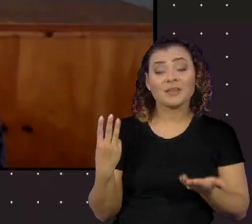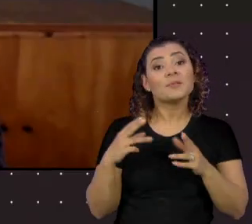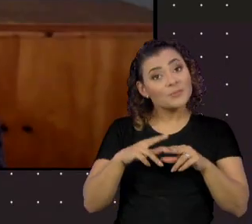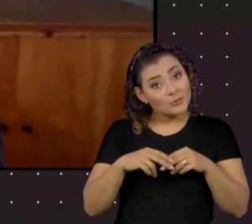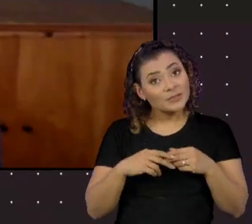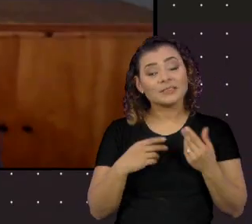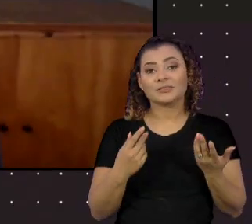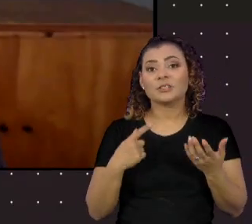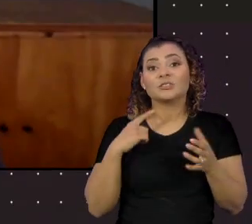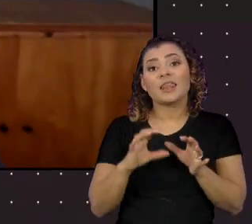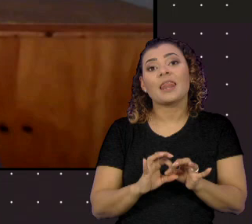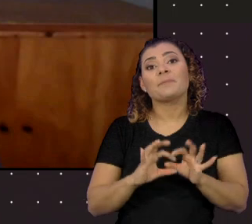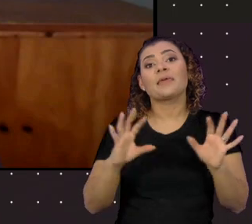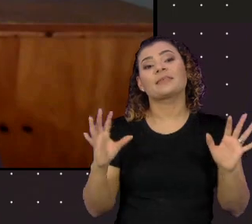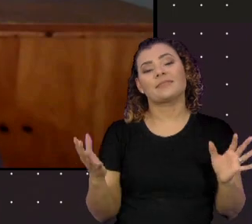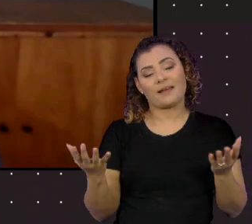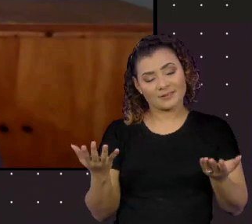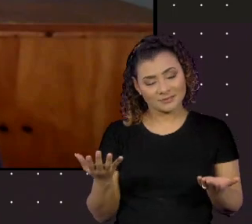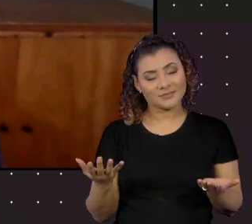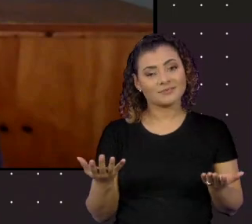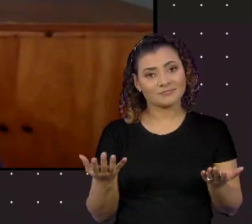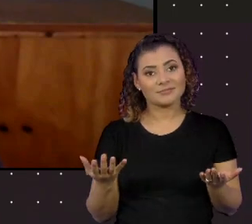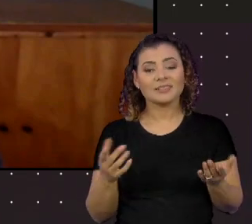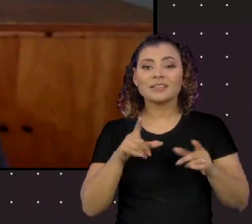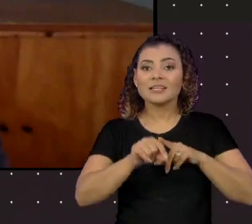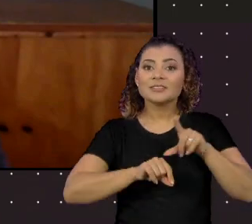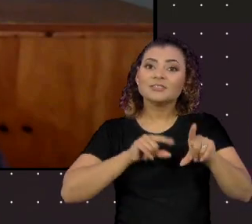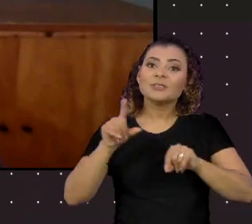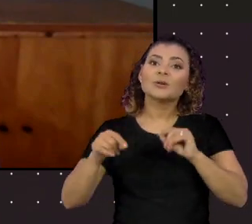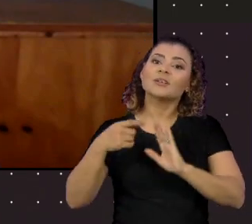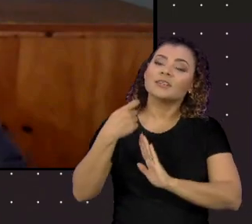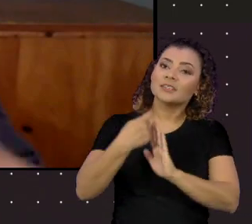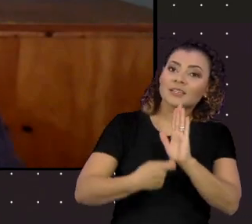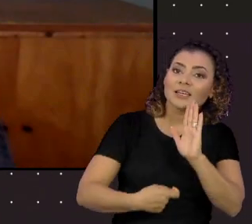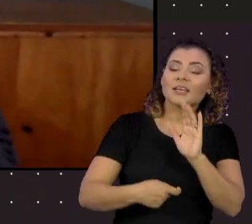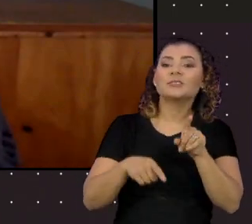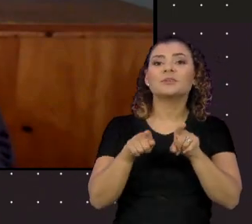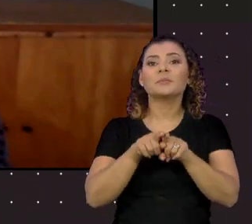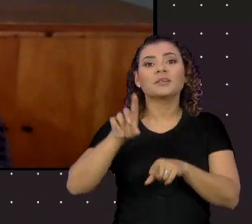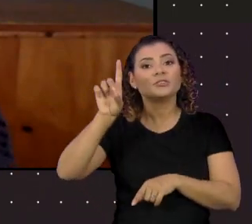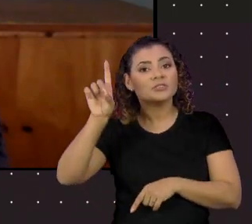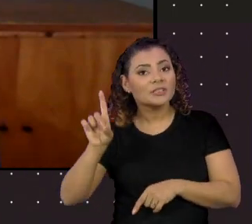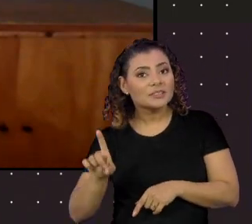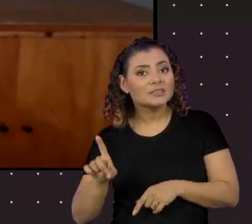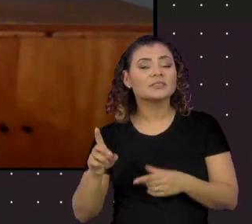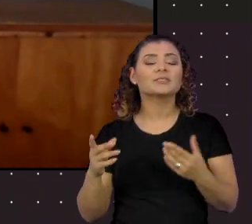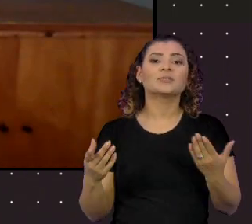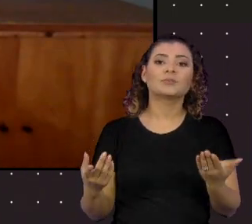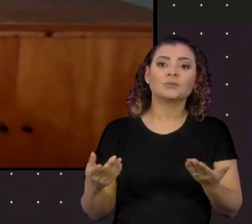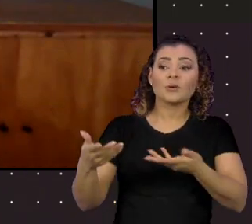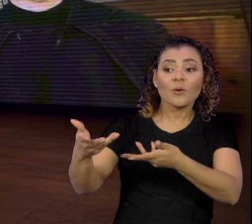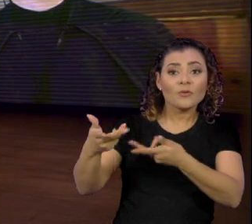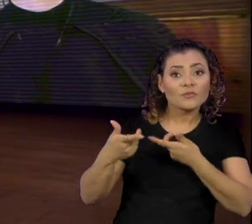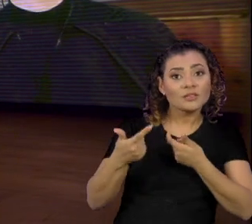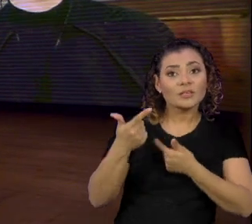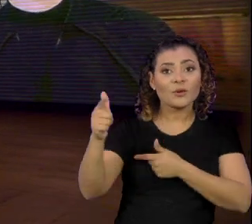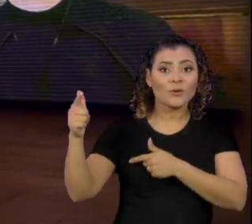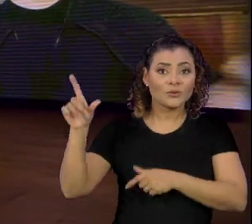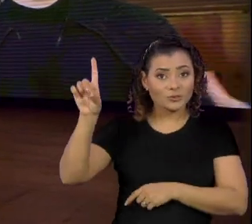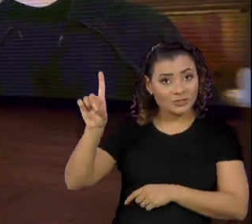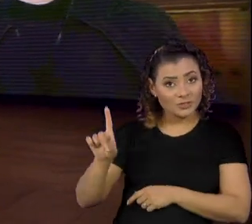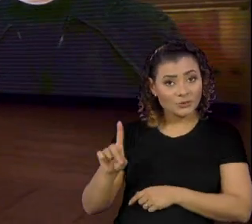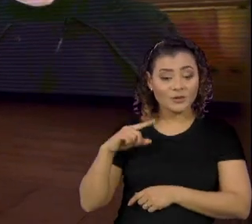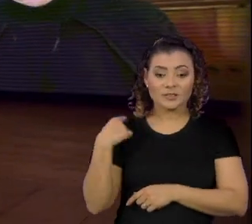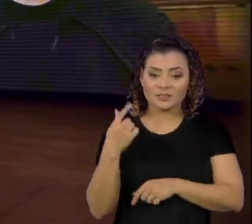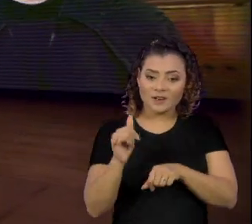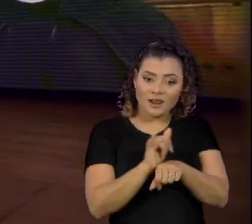tendo um pouco essa liberdade também na escolha dos textos e da direção. A gente convida diretores também, a gente